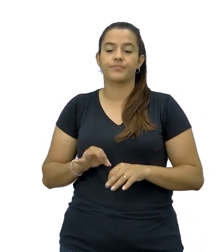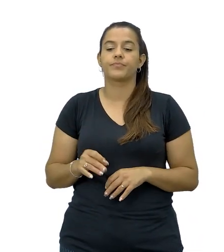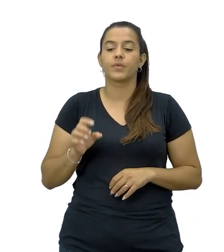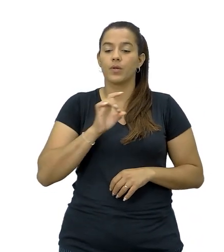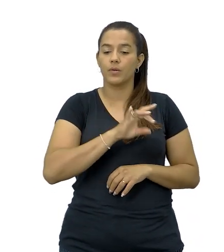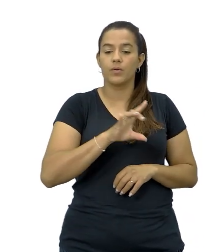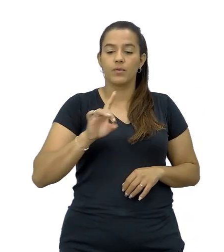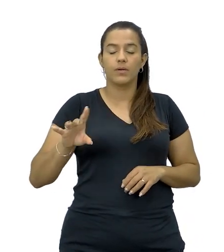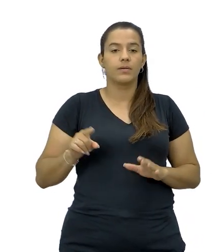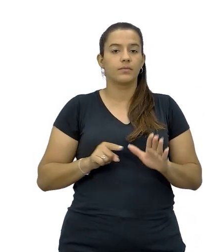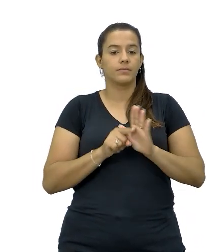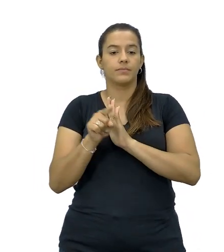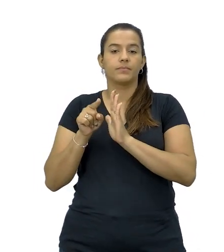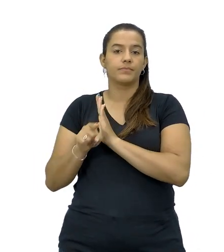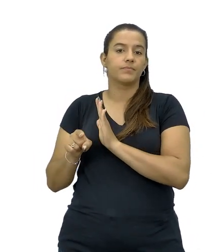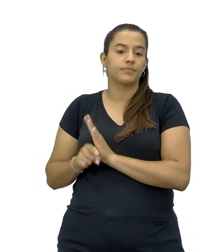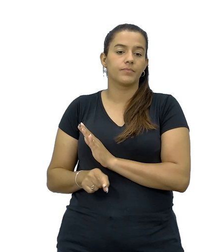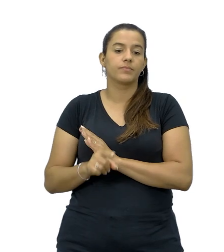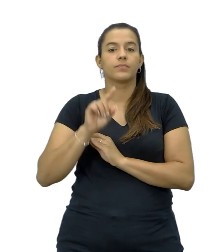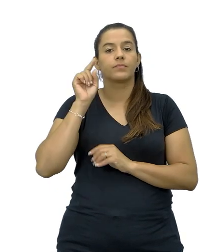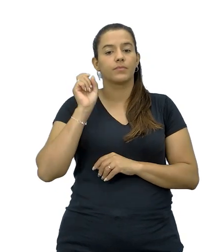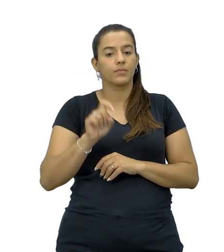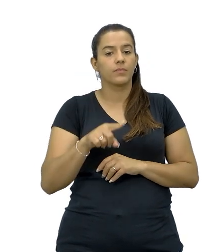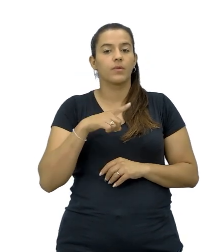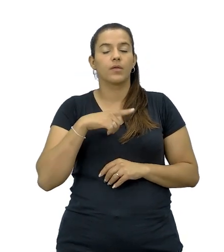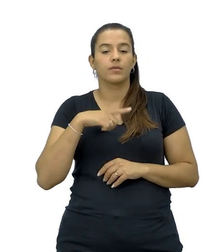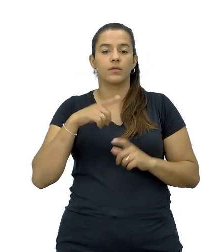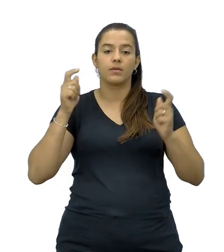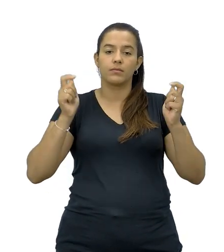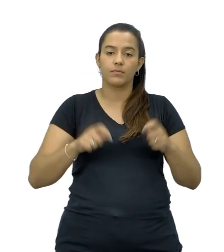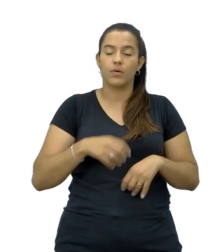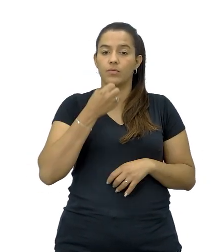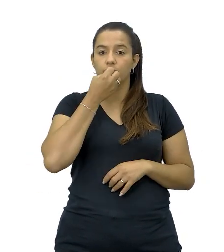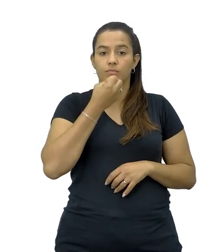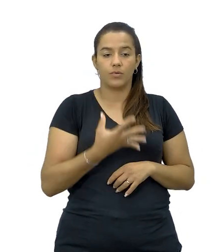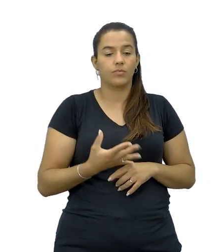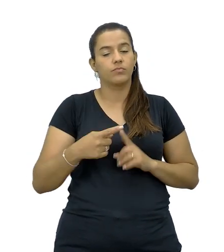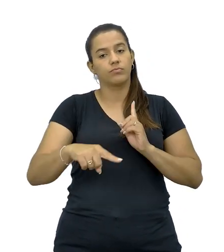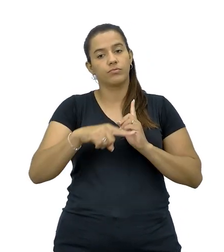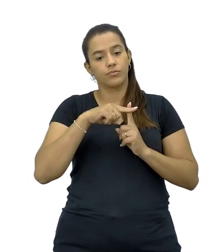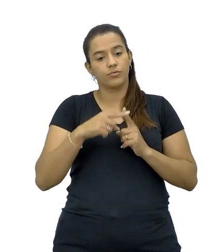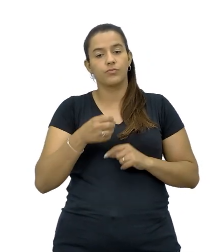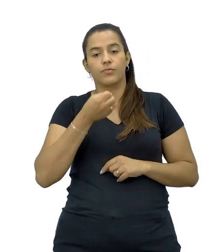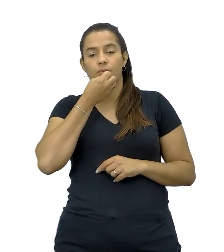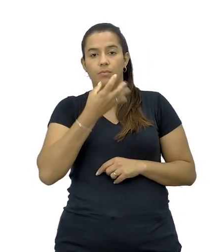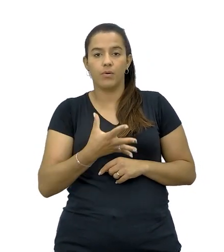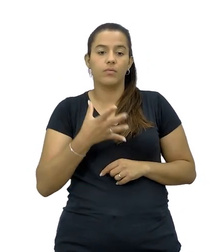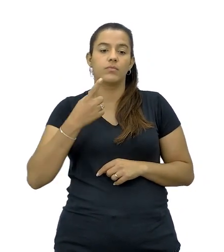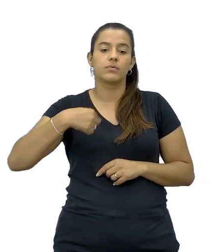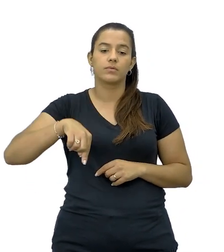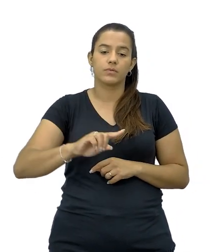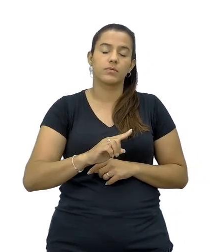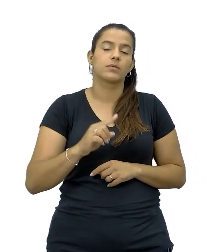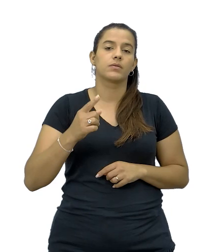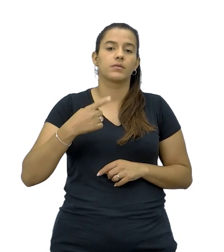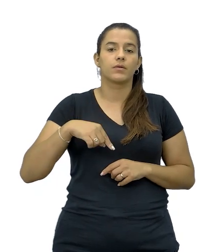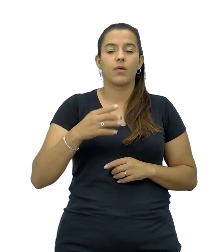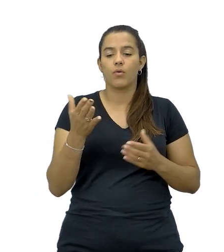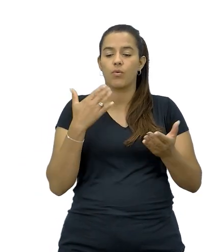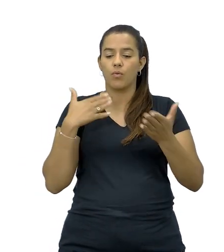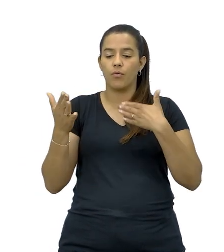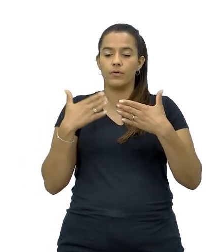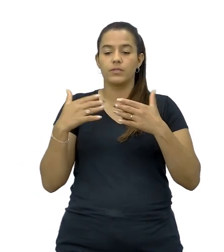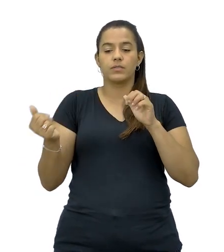nessas questões em que foi um ponto positivo, um ponto nevrálgico, né, onde eu levei aquela questão, discuti com